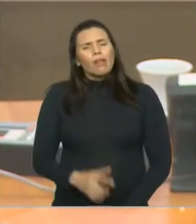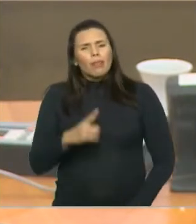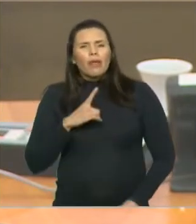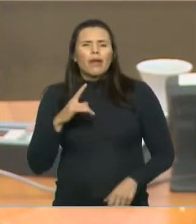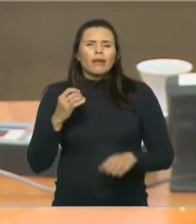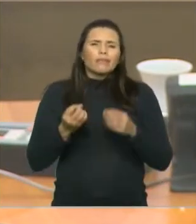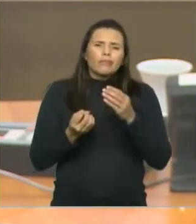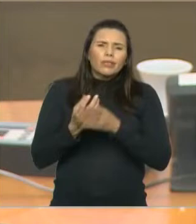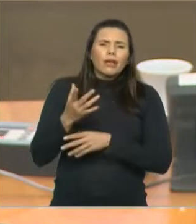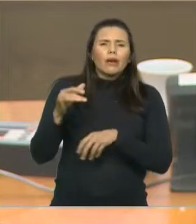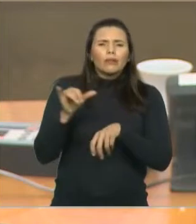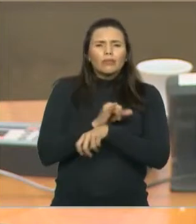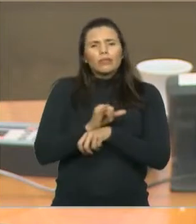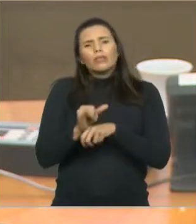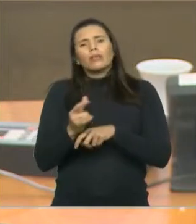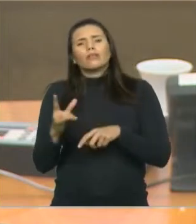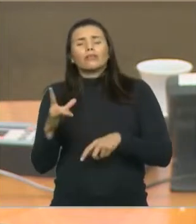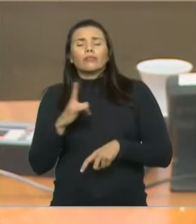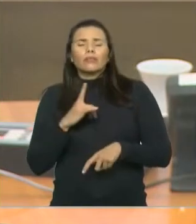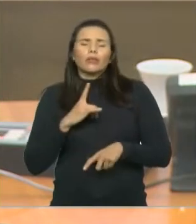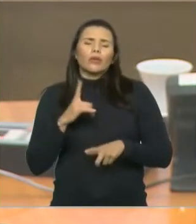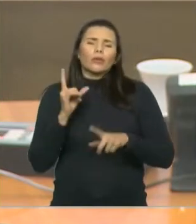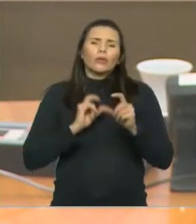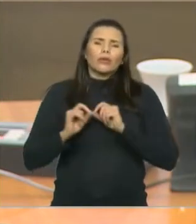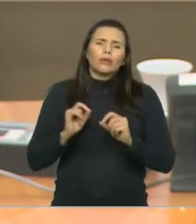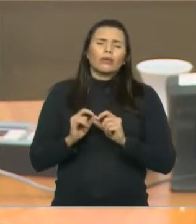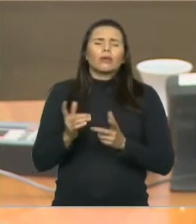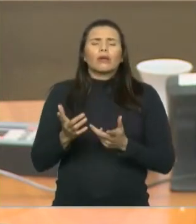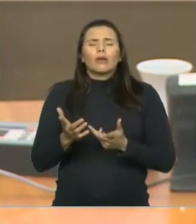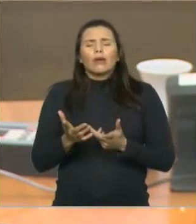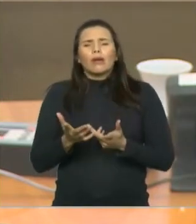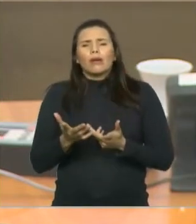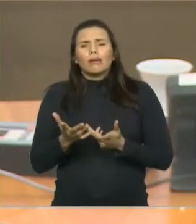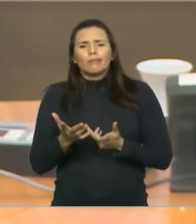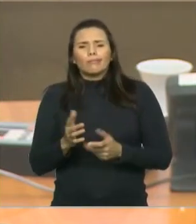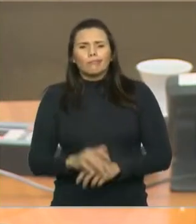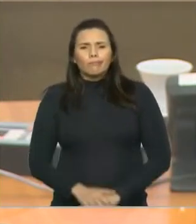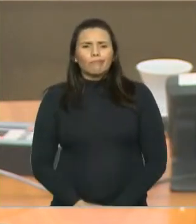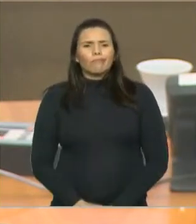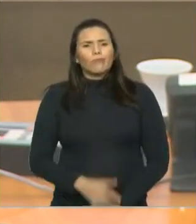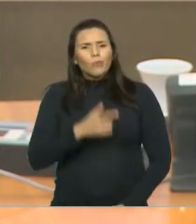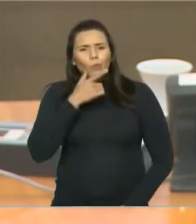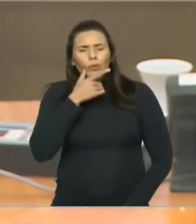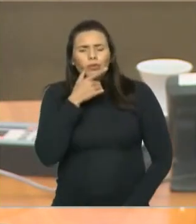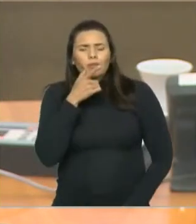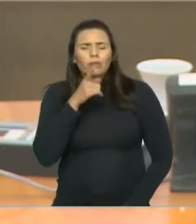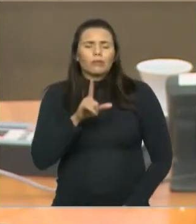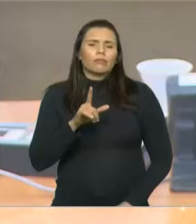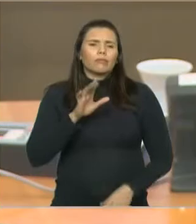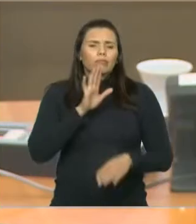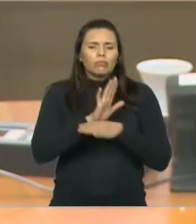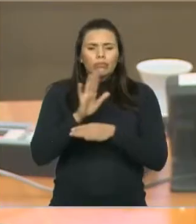investir mais em saúde pública. A gente nunca teve um investimento tão grande, nunca gastou um